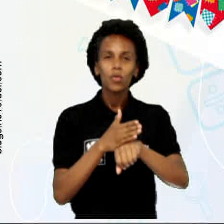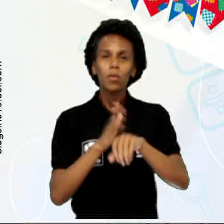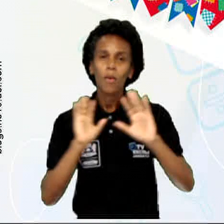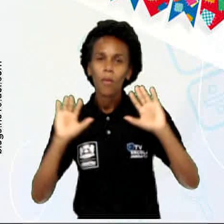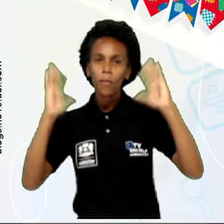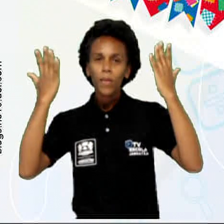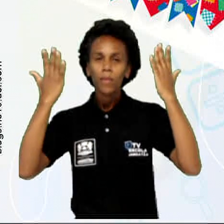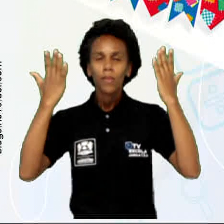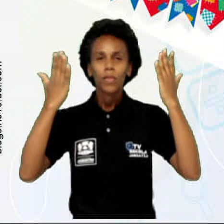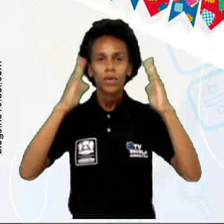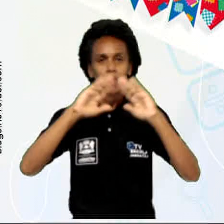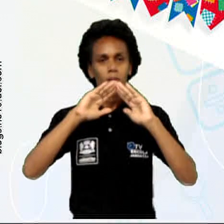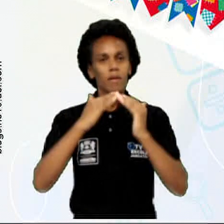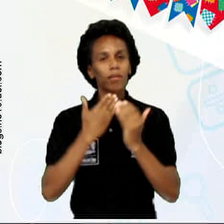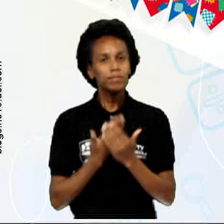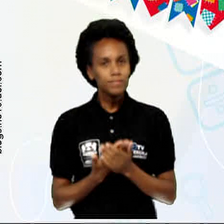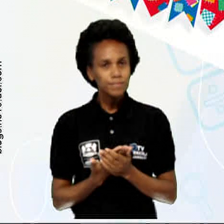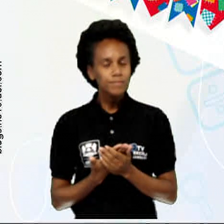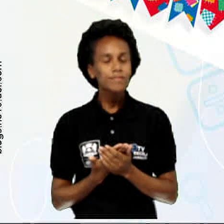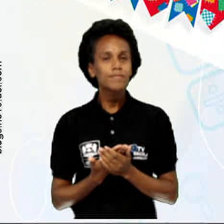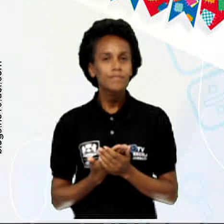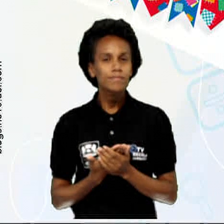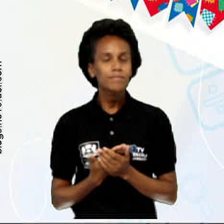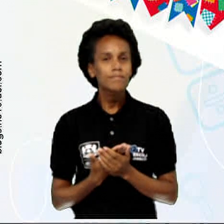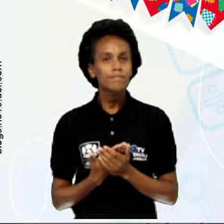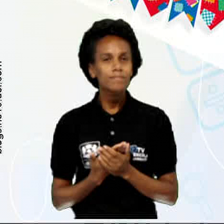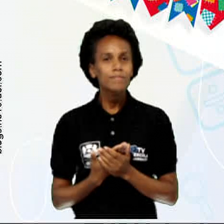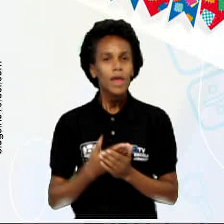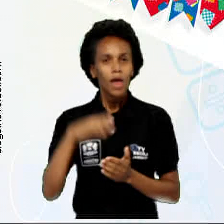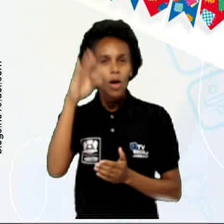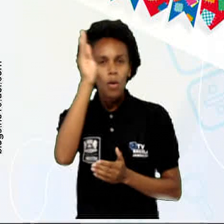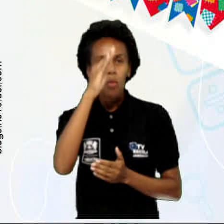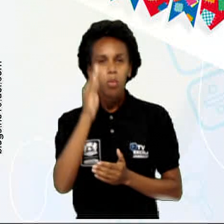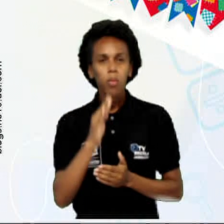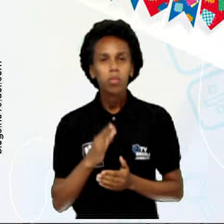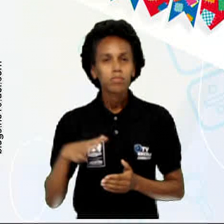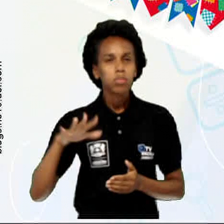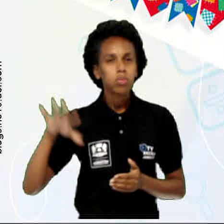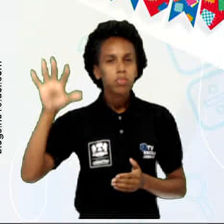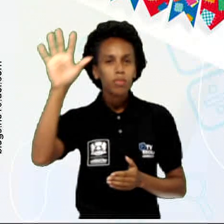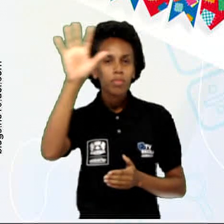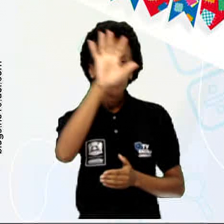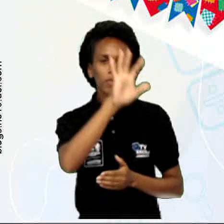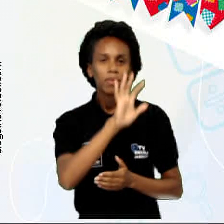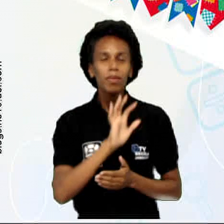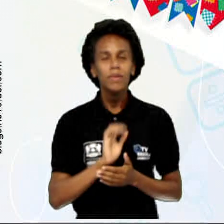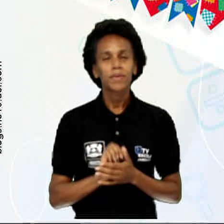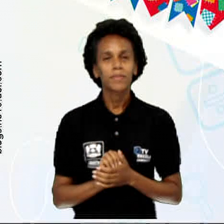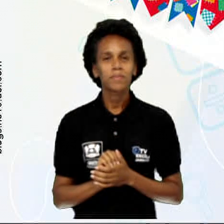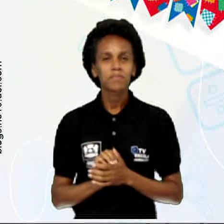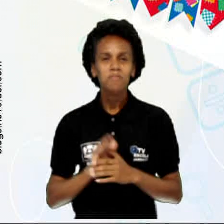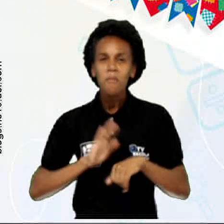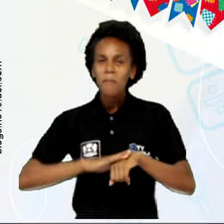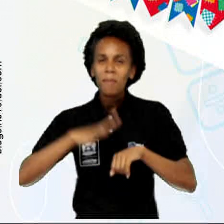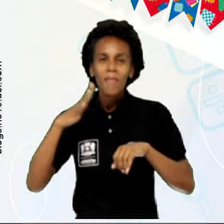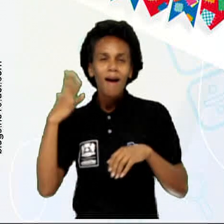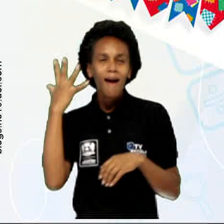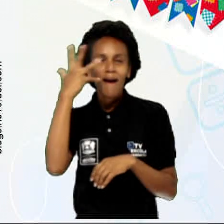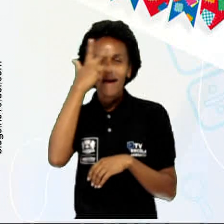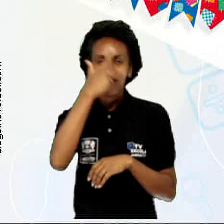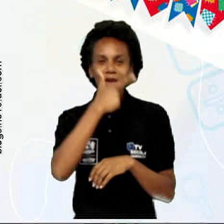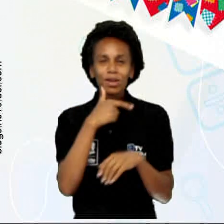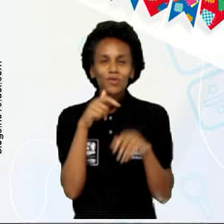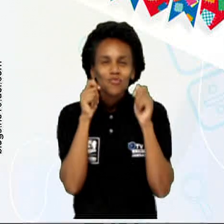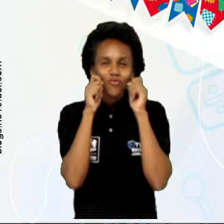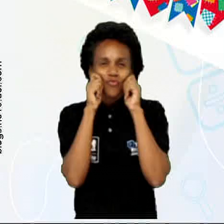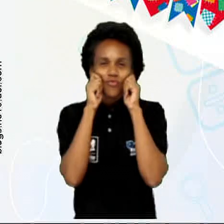escola, tá certo? E no país todo. E o mais lindo e fofo são as crianças fantasiadas de matutinhos,